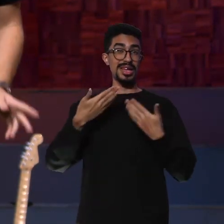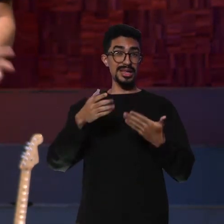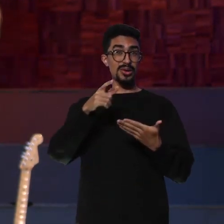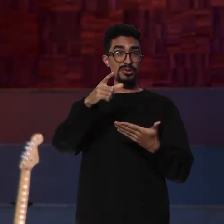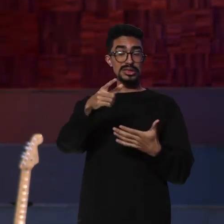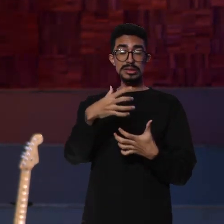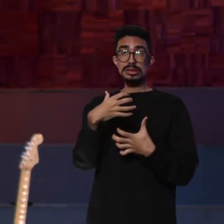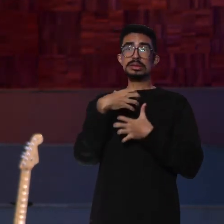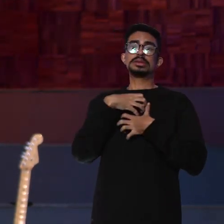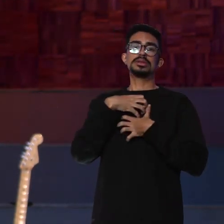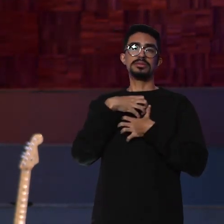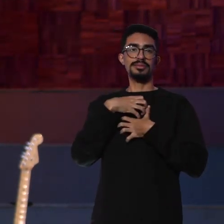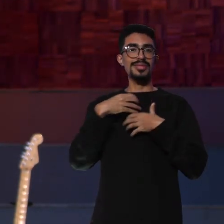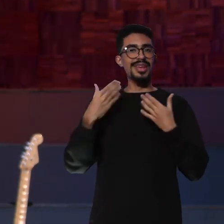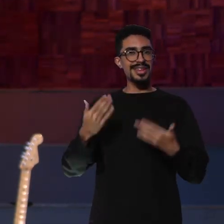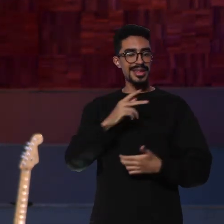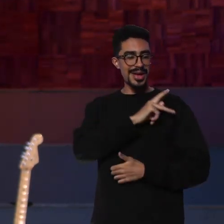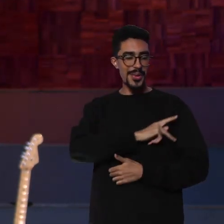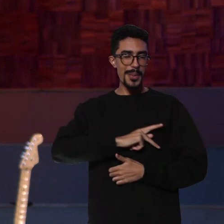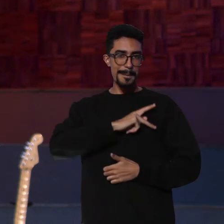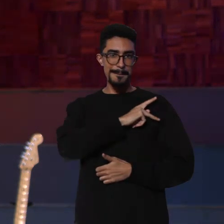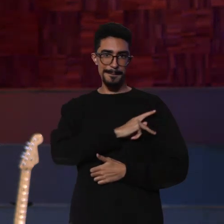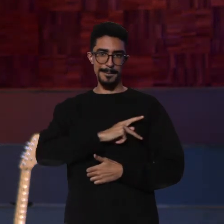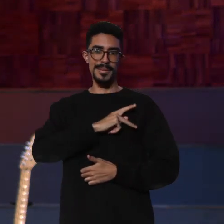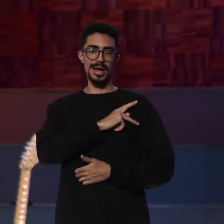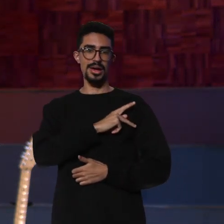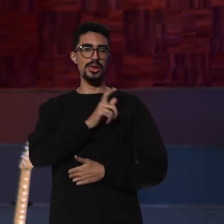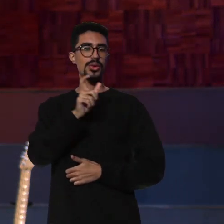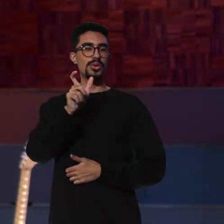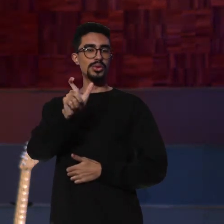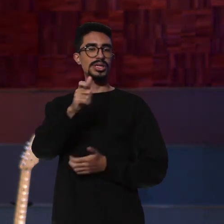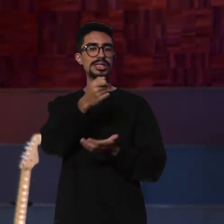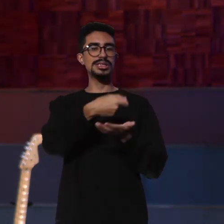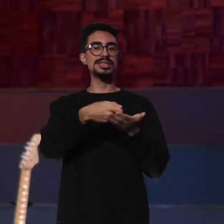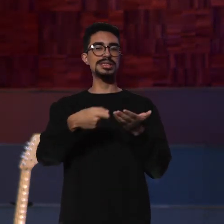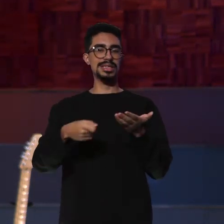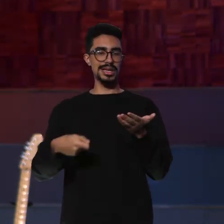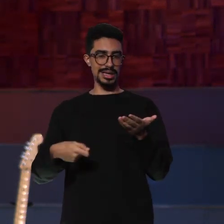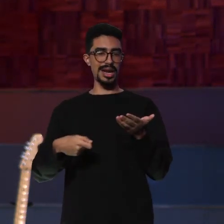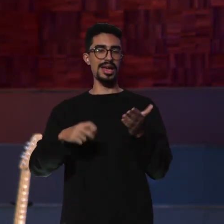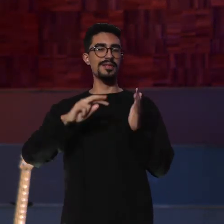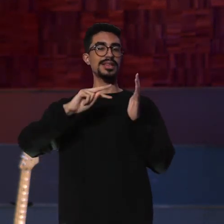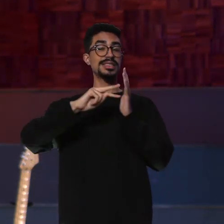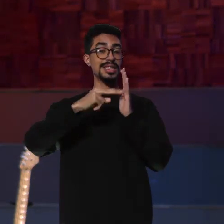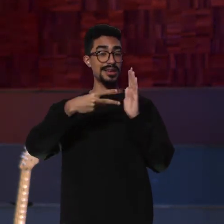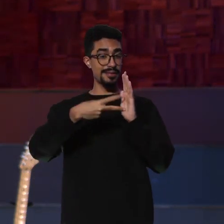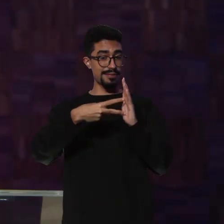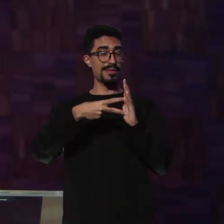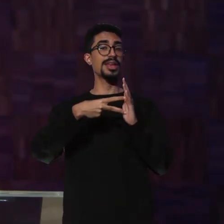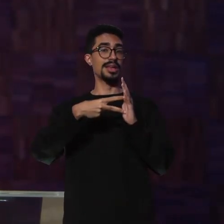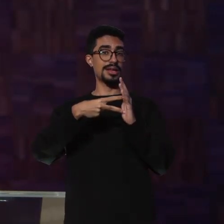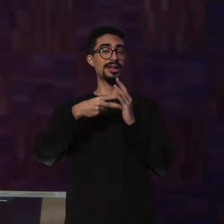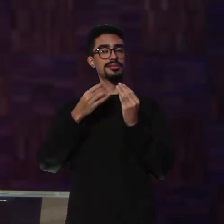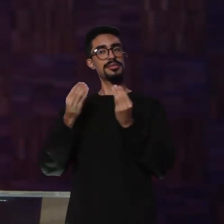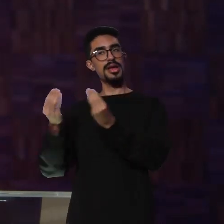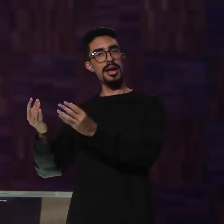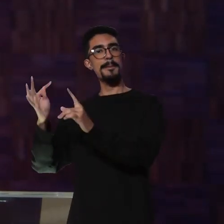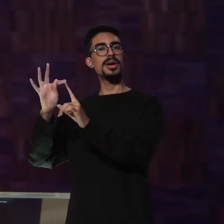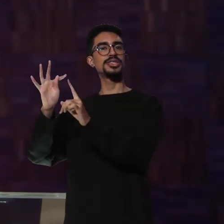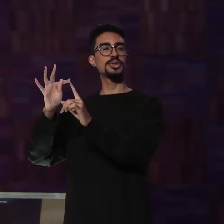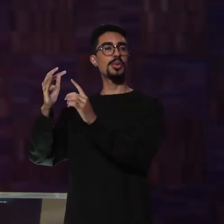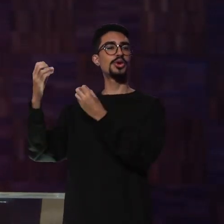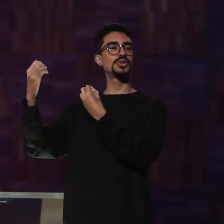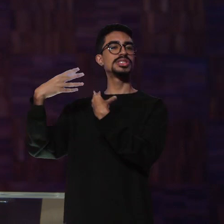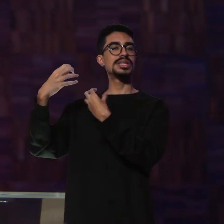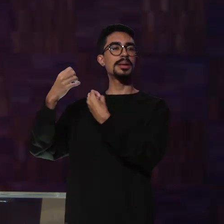E por isso, quando Paulo coloca nesse sentido o texto, o que ele está querendo passar para Timóteo e para nós aqui hoje